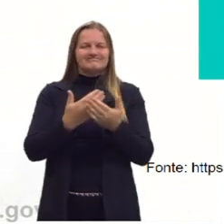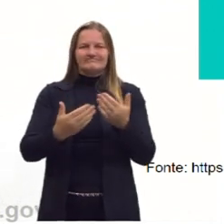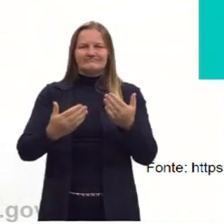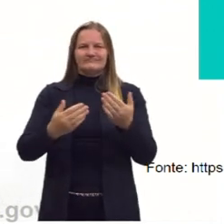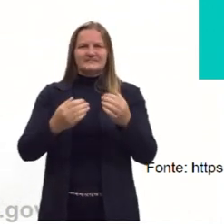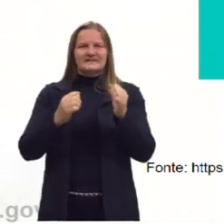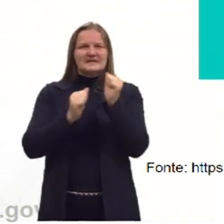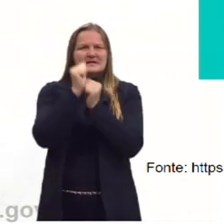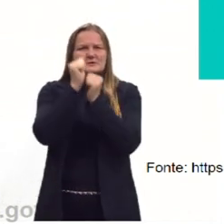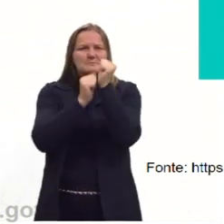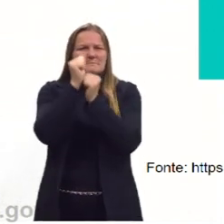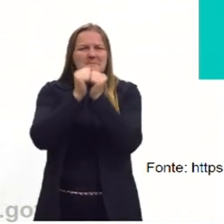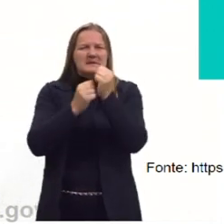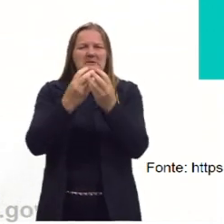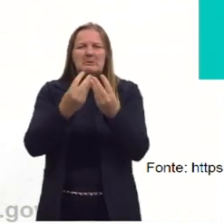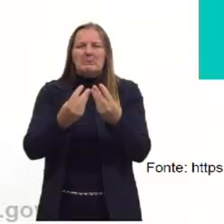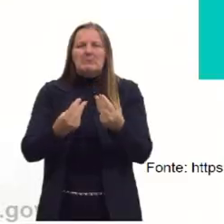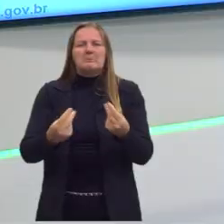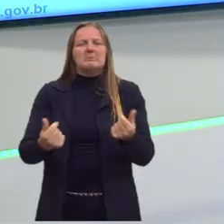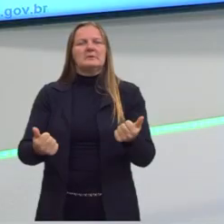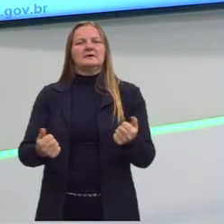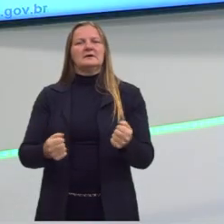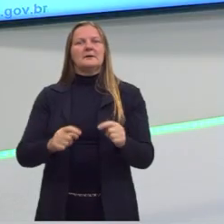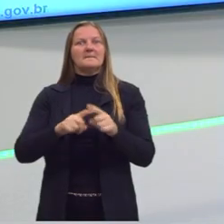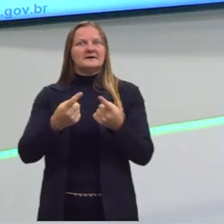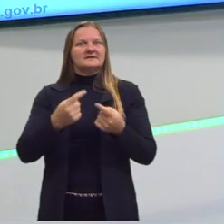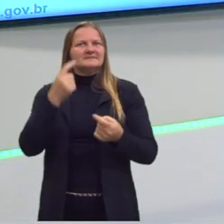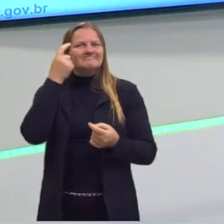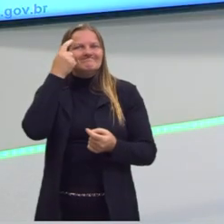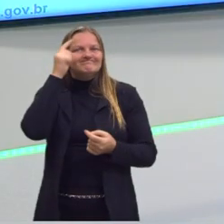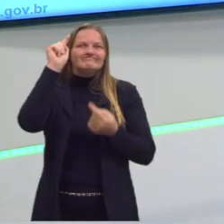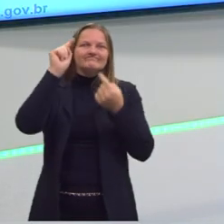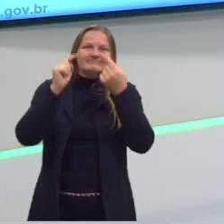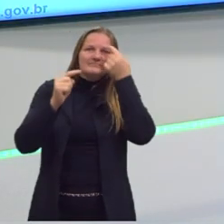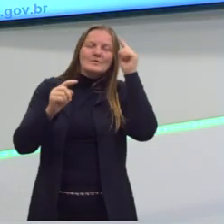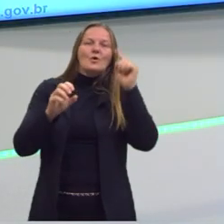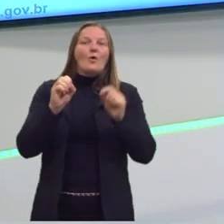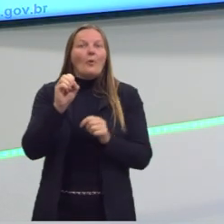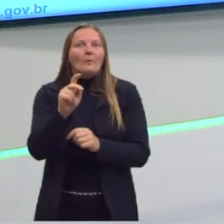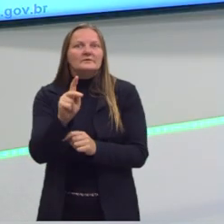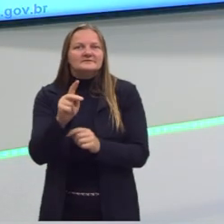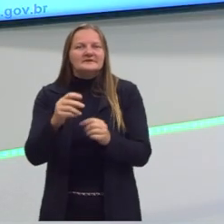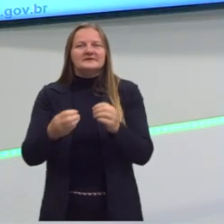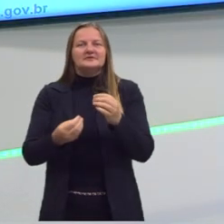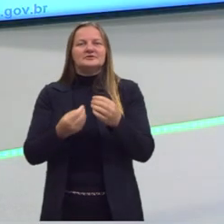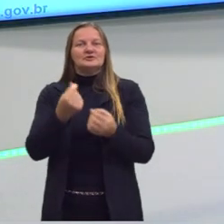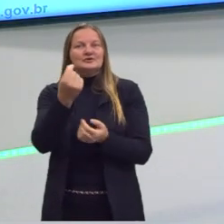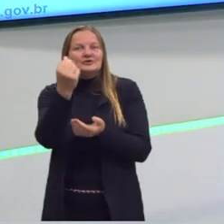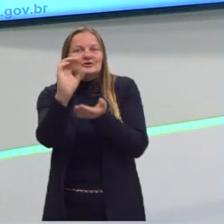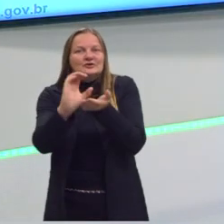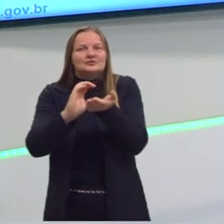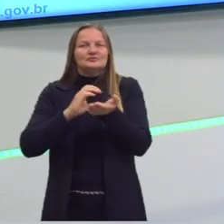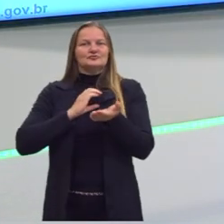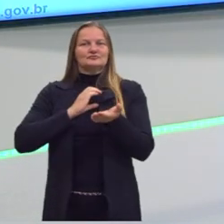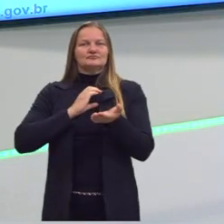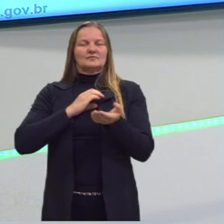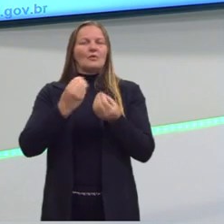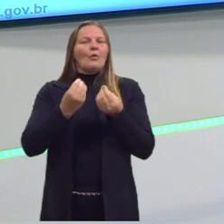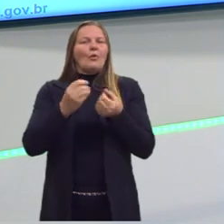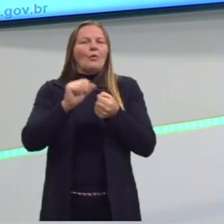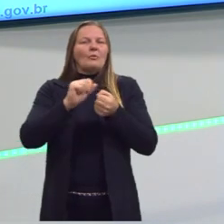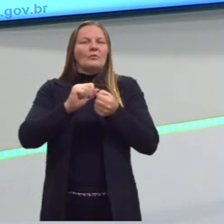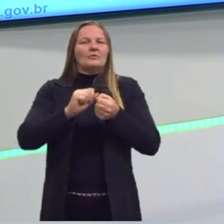ser criativo houve uma oportunidade na pandemia para uma renda extra como